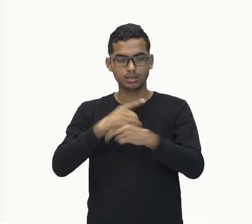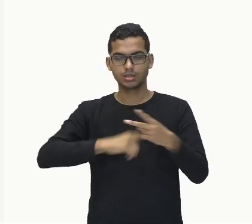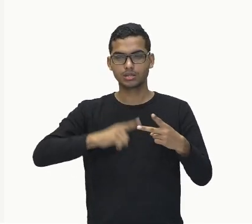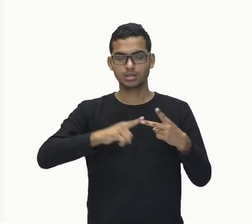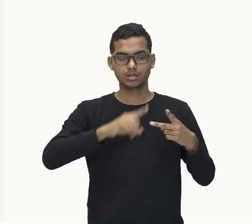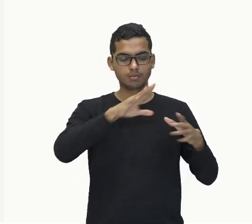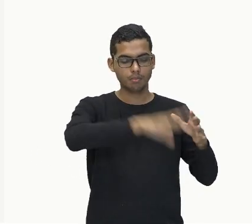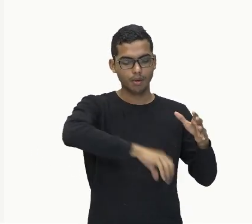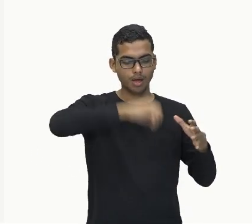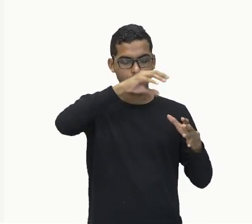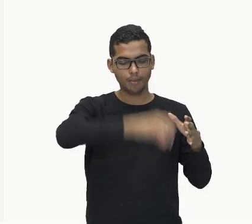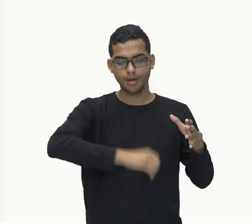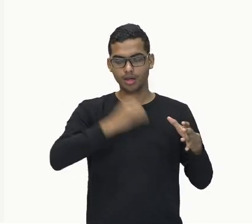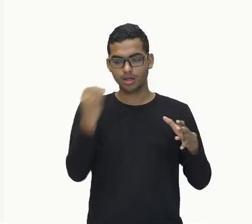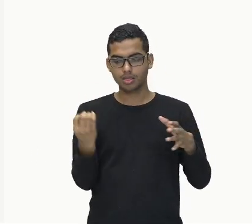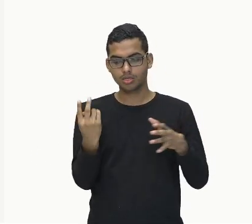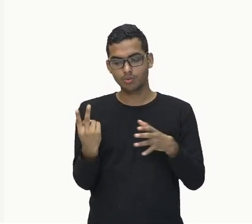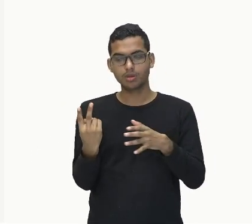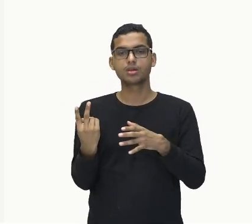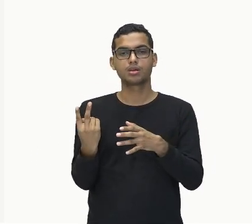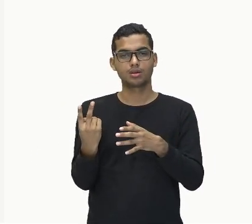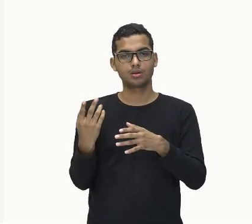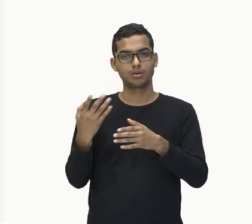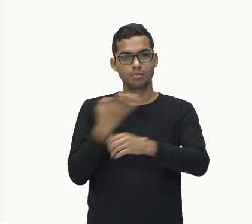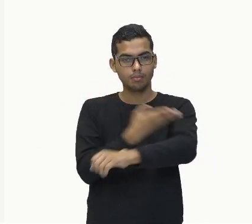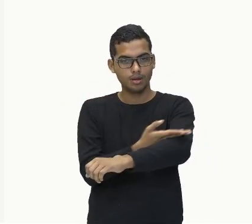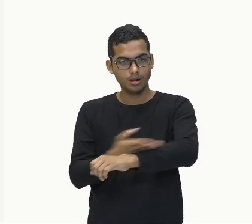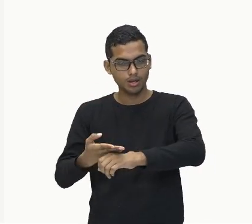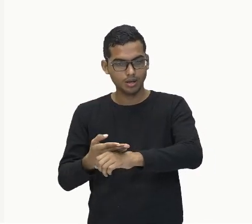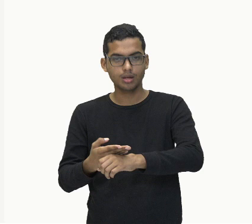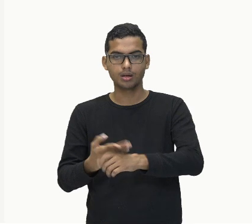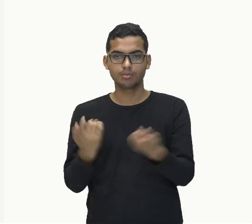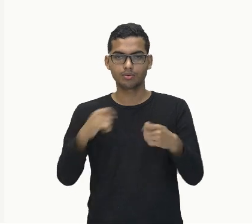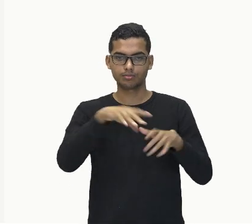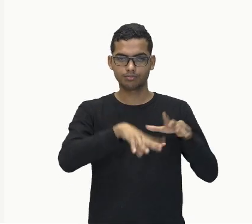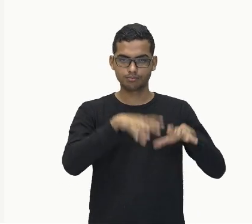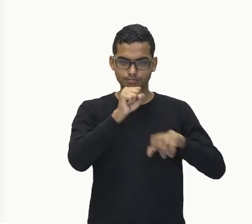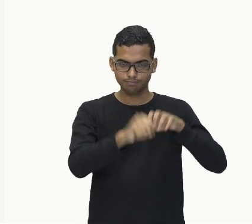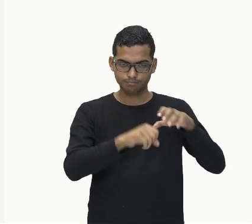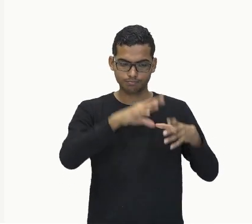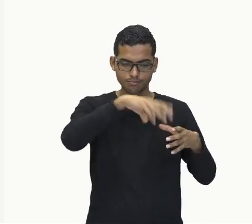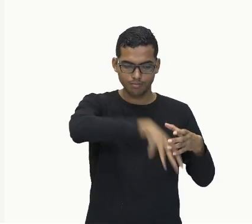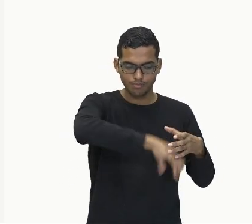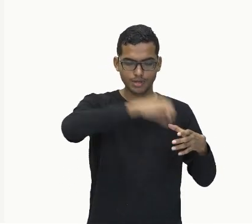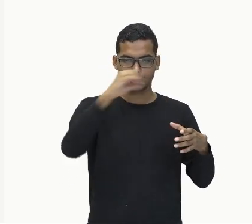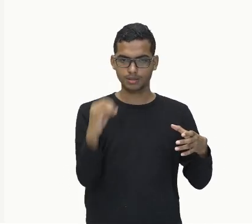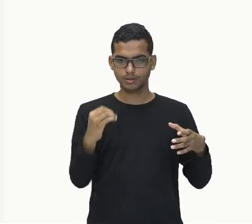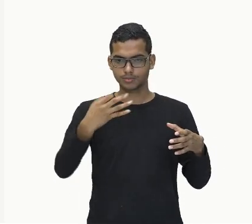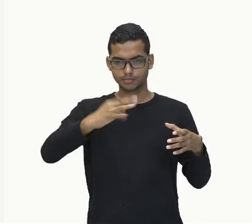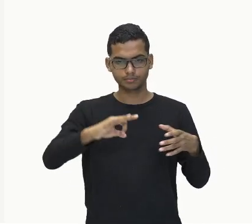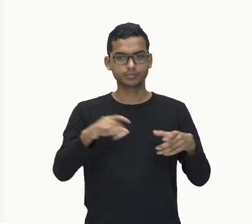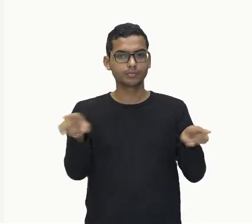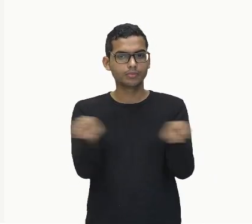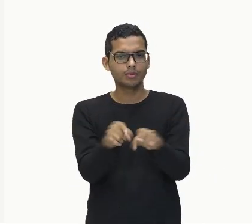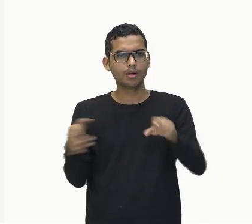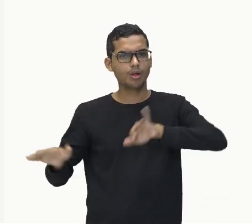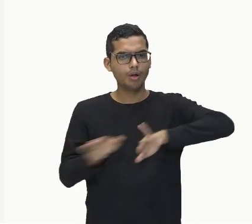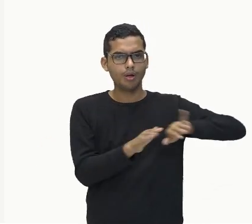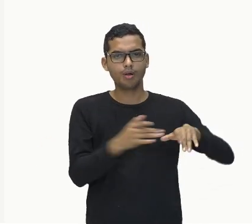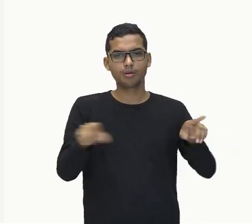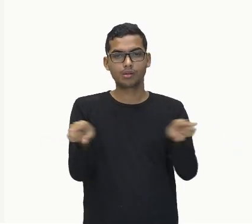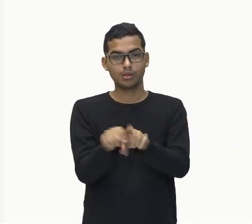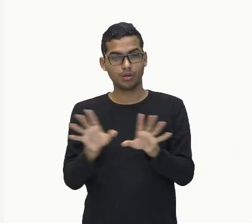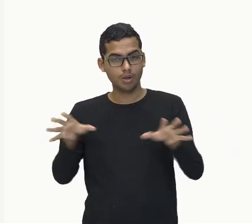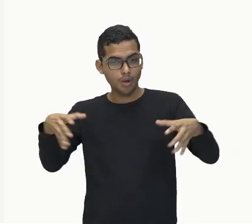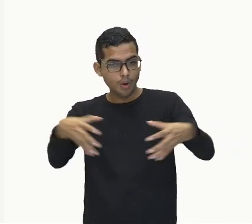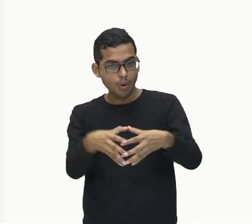Vejam aqui um outro exemplo que a gente tem. Temos 10 homens e 10 mulheres. Quantas comissões de 5 pessoas podemos formar se